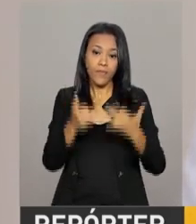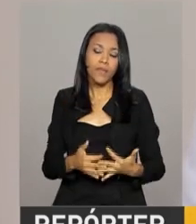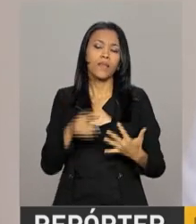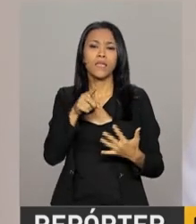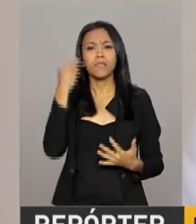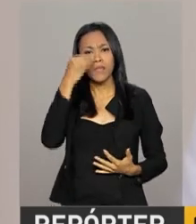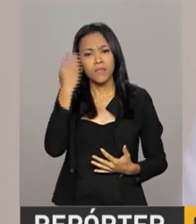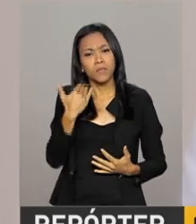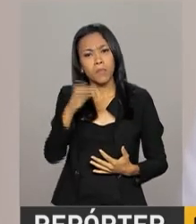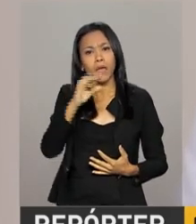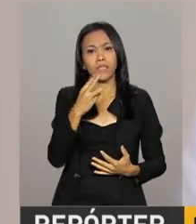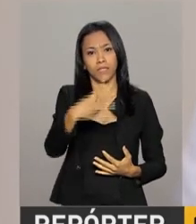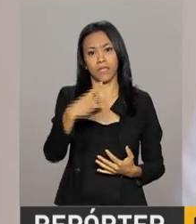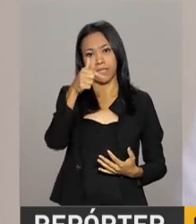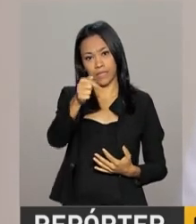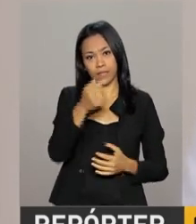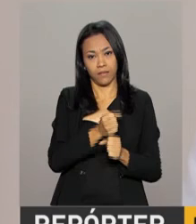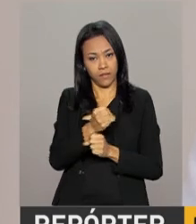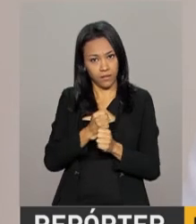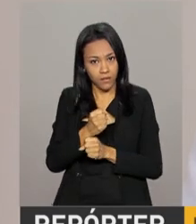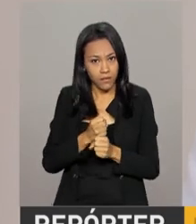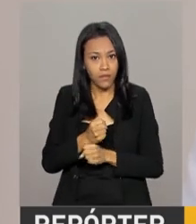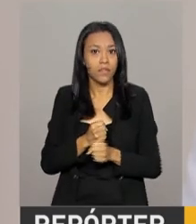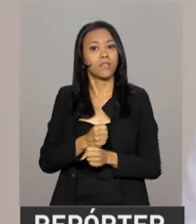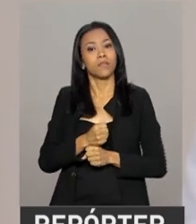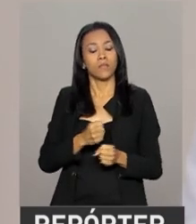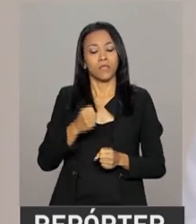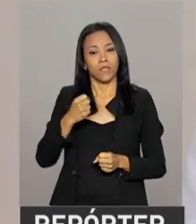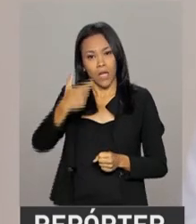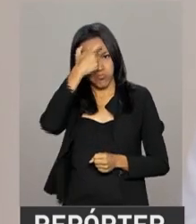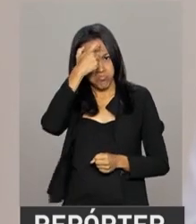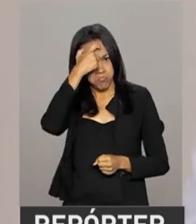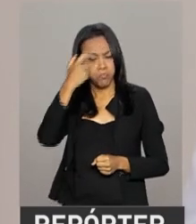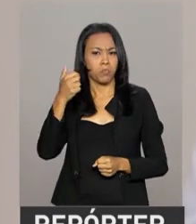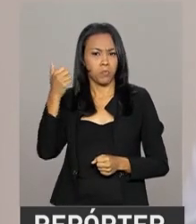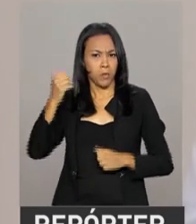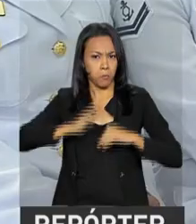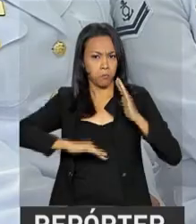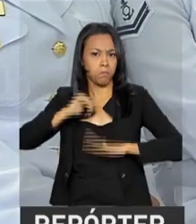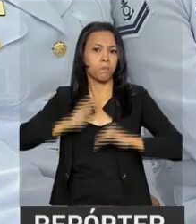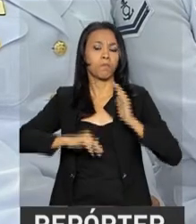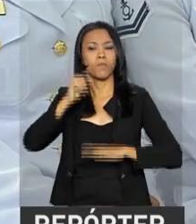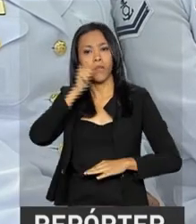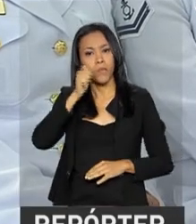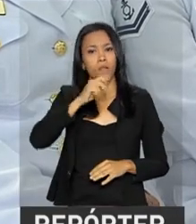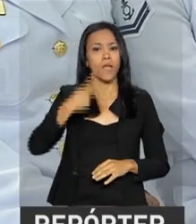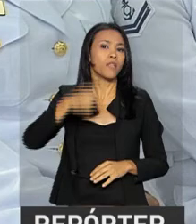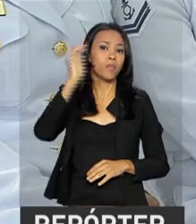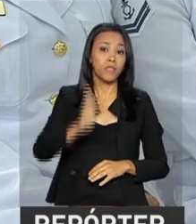37 anos a riqueza ea competência da mulher brasileira em nossas fileiras nos mostrou a importância